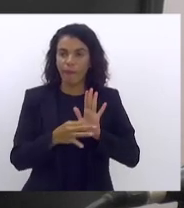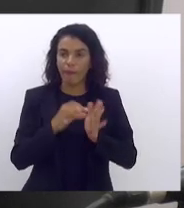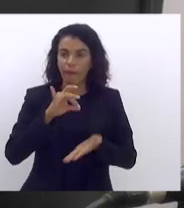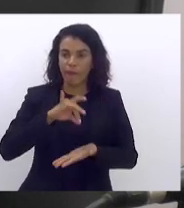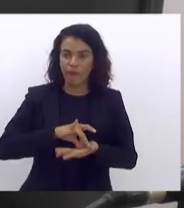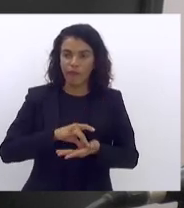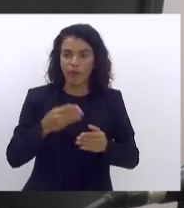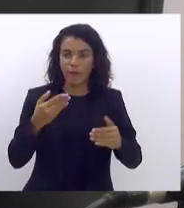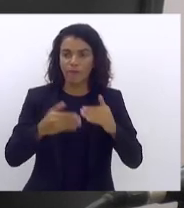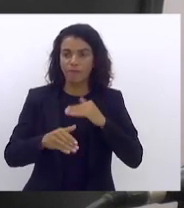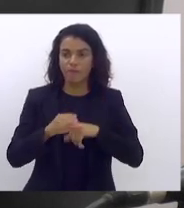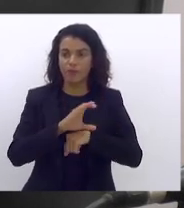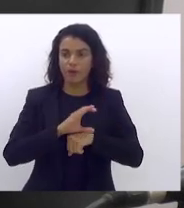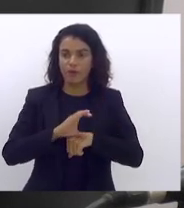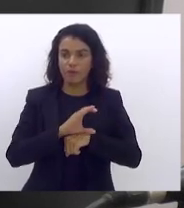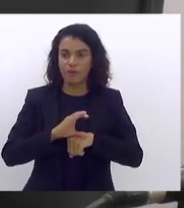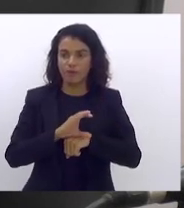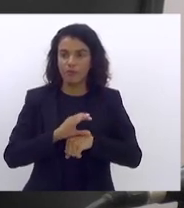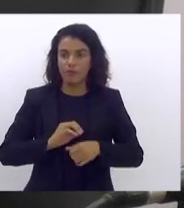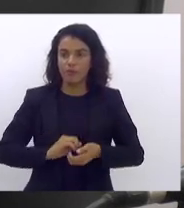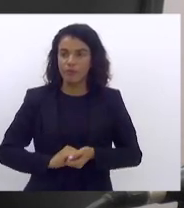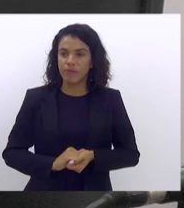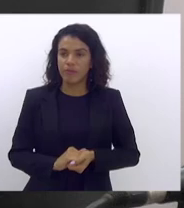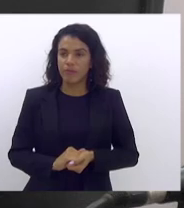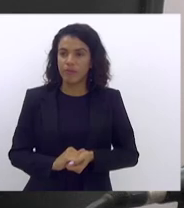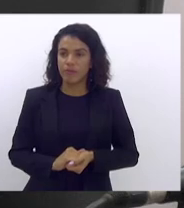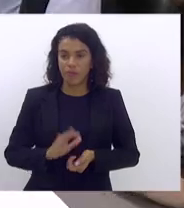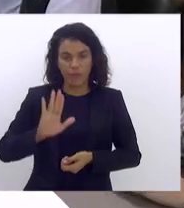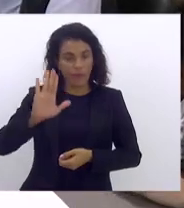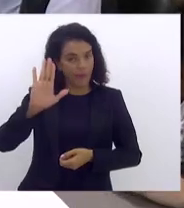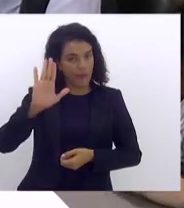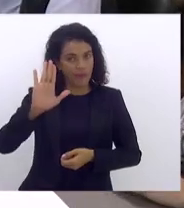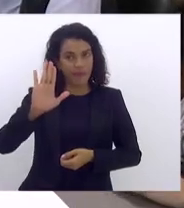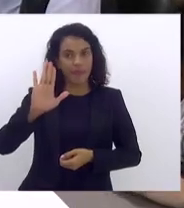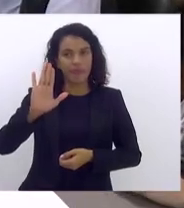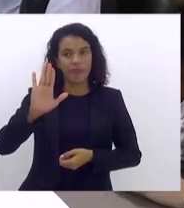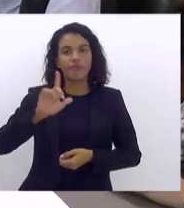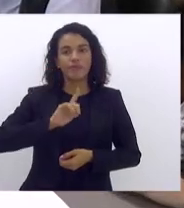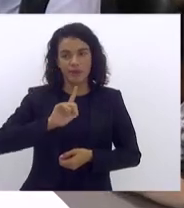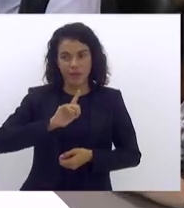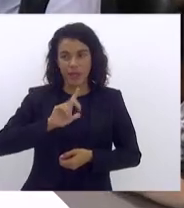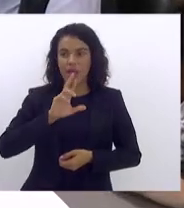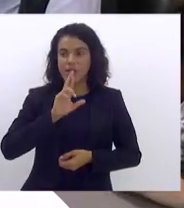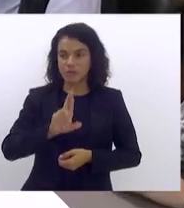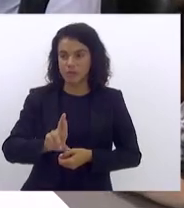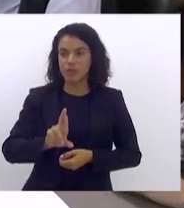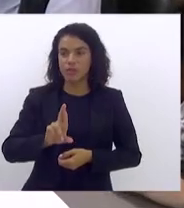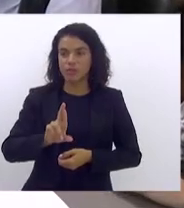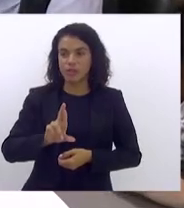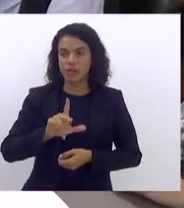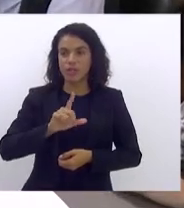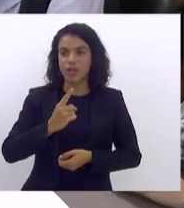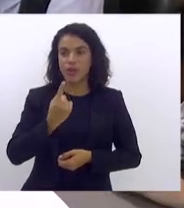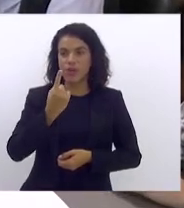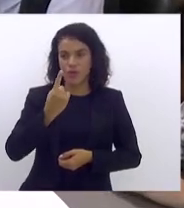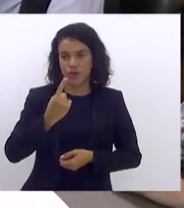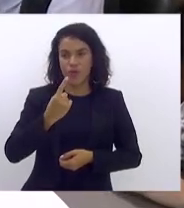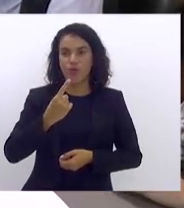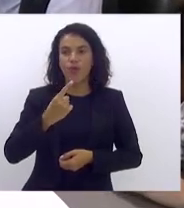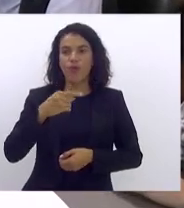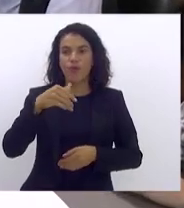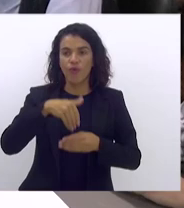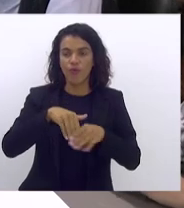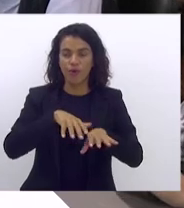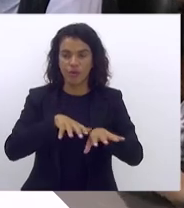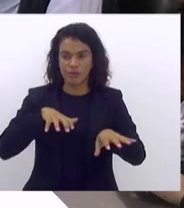pela inconstitucionalidade. Em discussão. Peraí, presidente, só um instante. Tem retorno. Tem um voto separado do Cozolino.